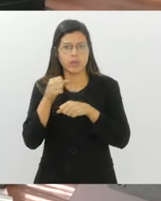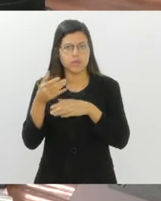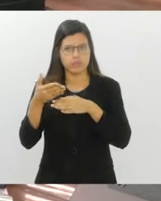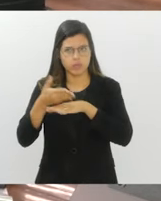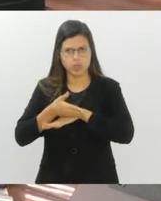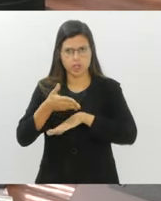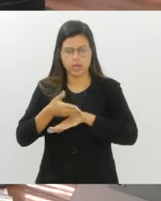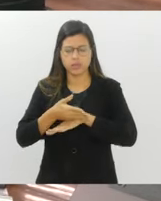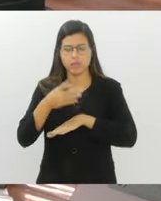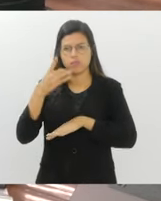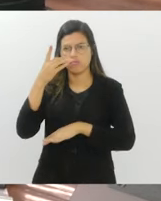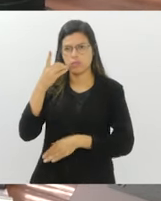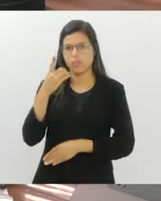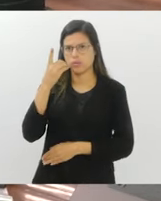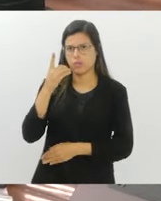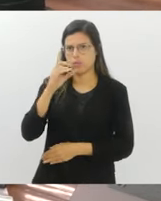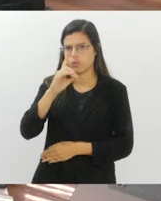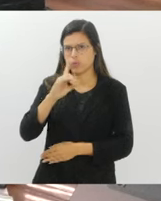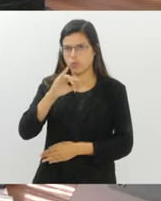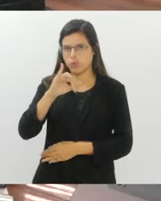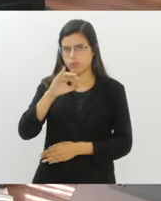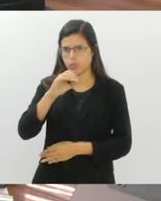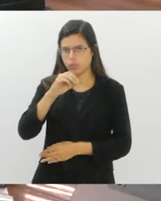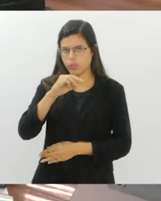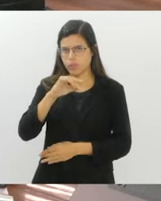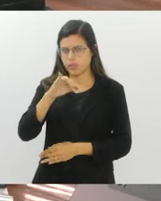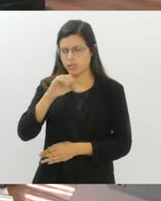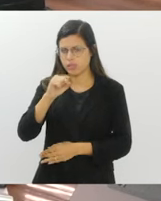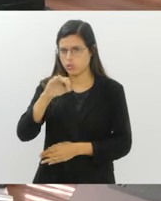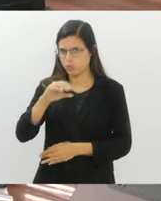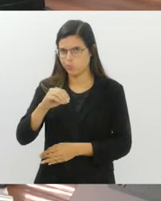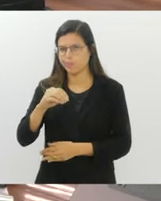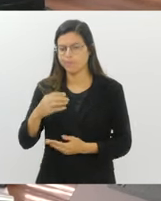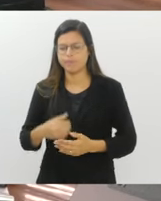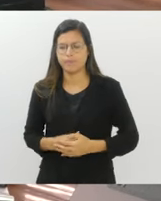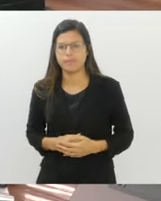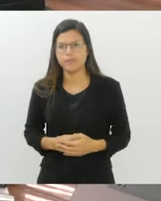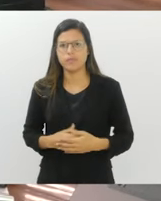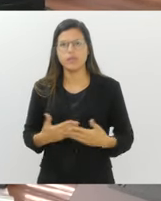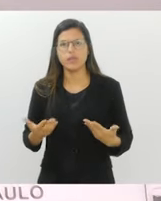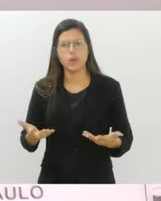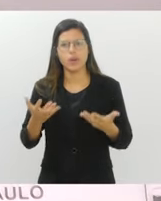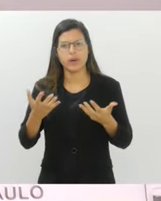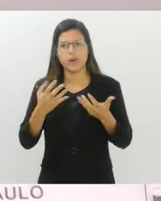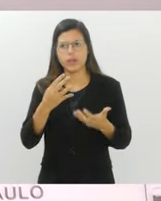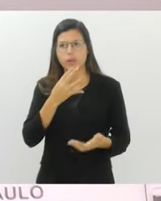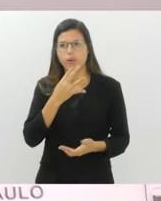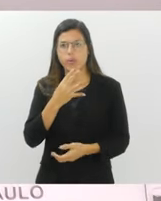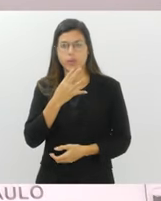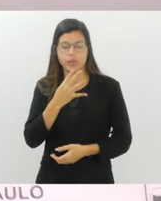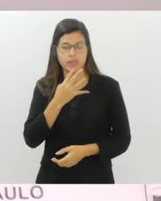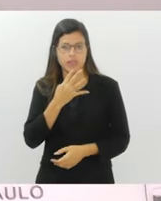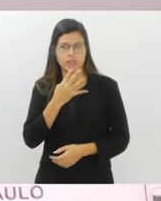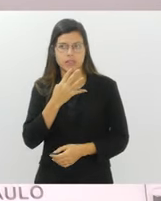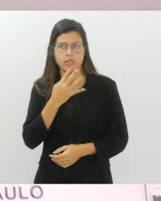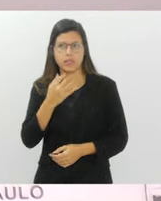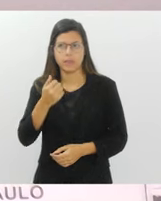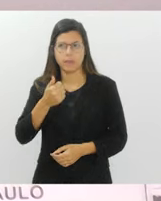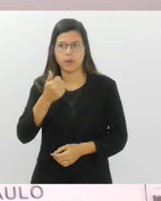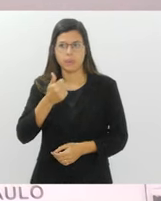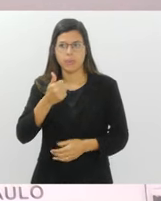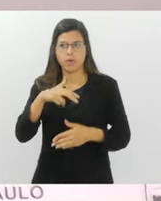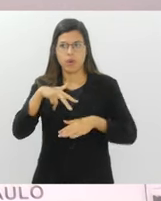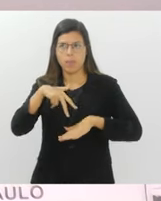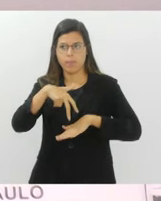está a caminho. Então, eu queria conhecer, primeiro, a posição